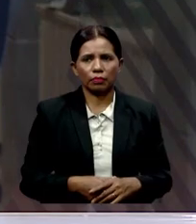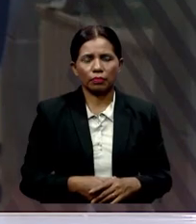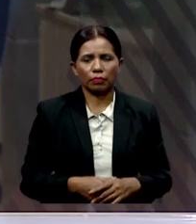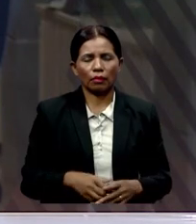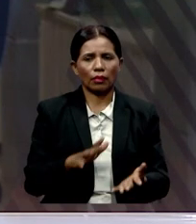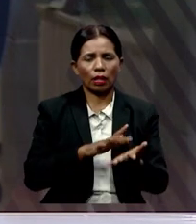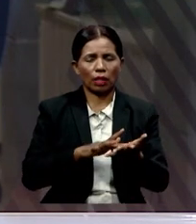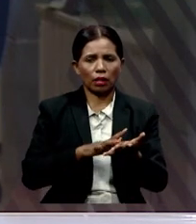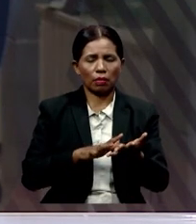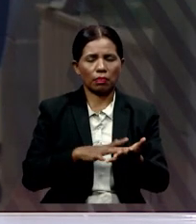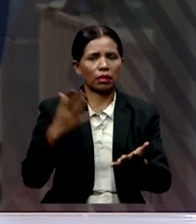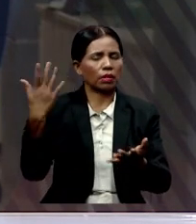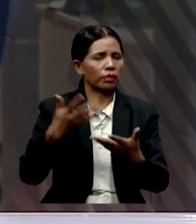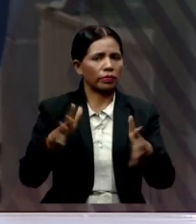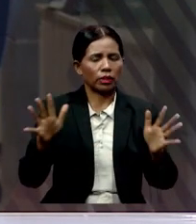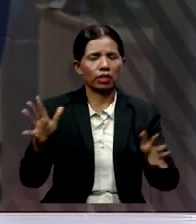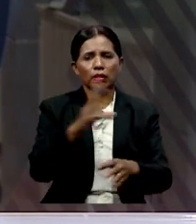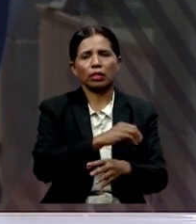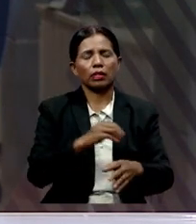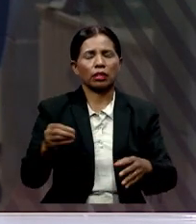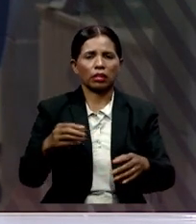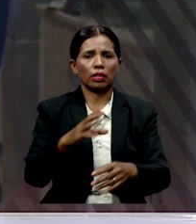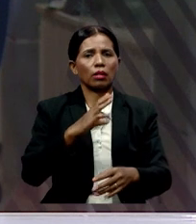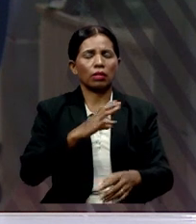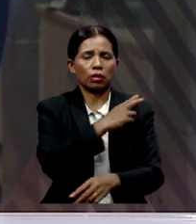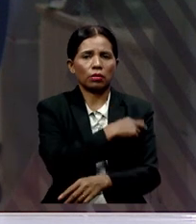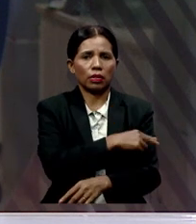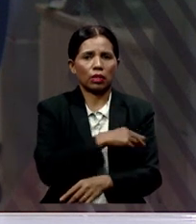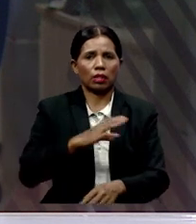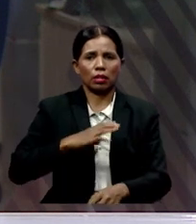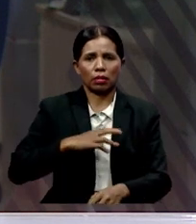A moro ki pertensão mamu Cleurona e a Centro Saúde e Comoro.